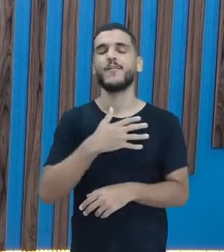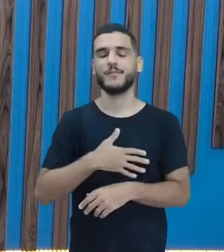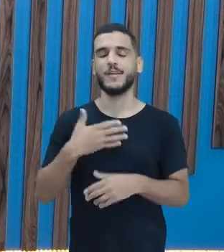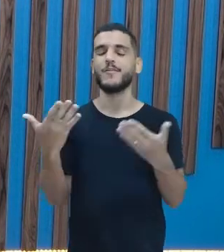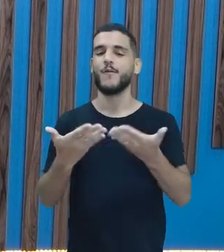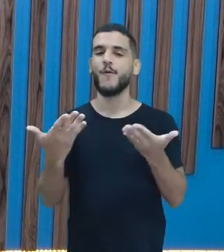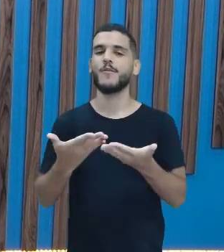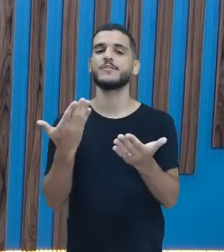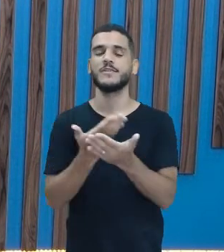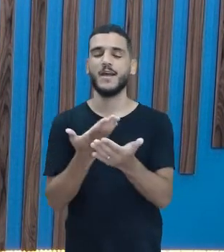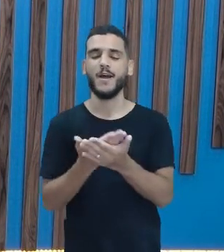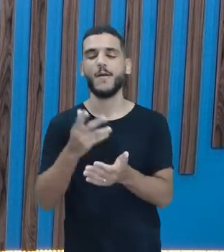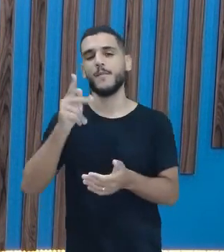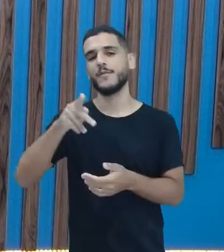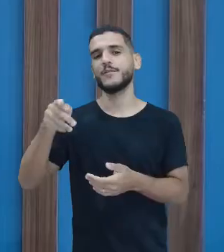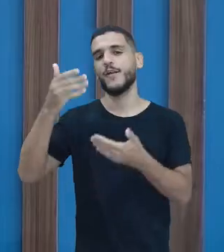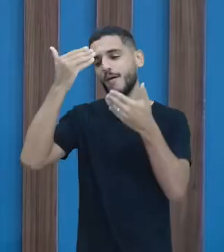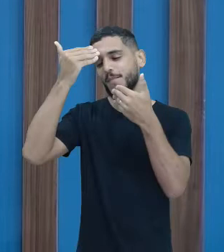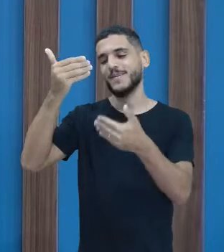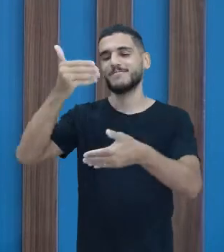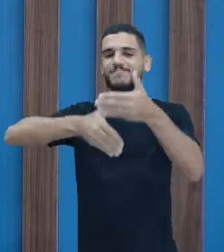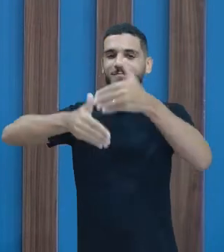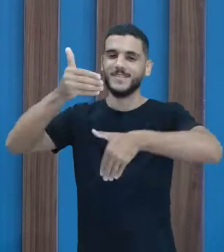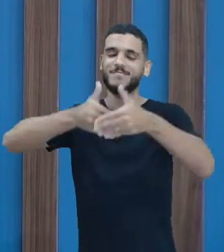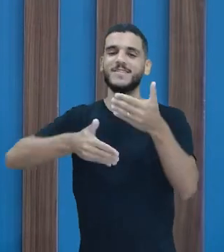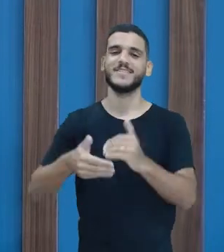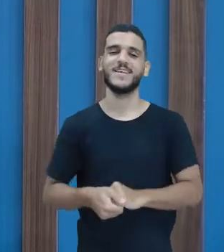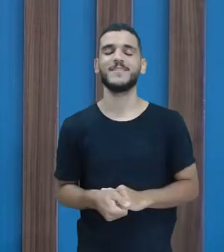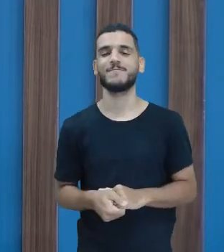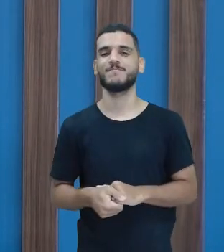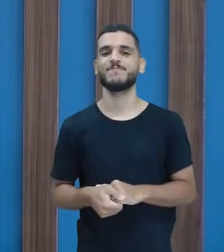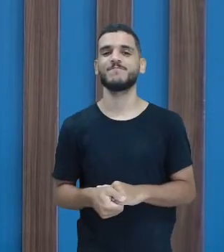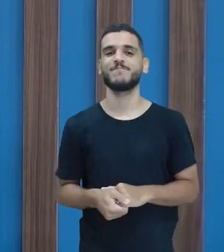muito obrigada pela sua participação. Eu que agradeço, professora